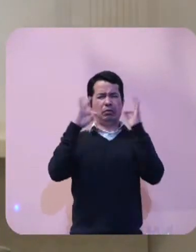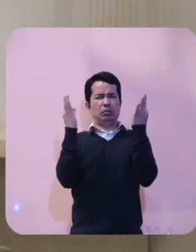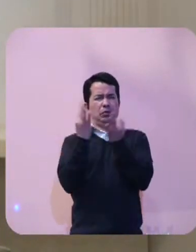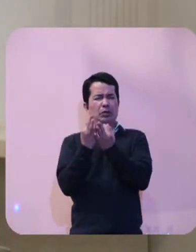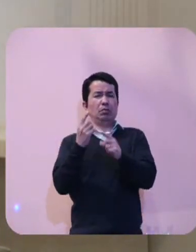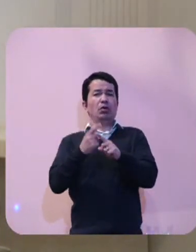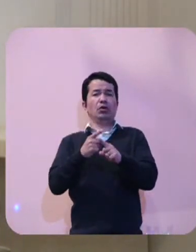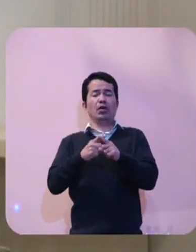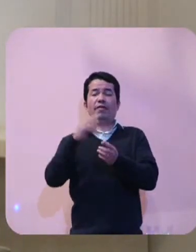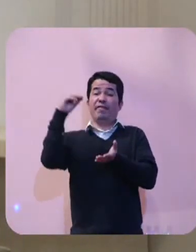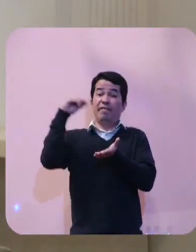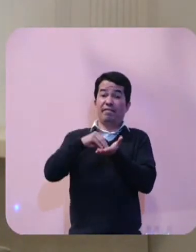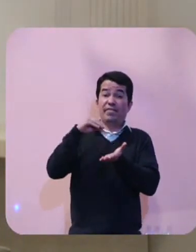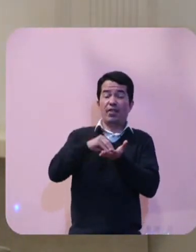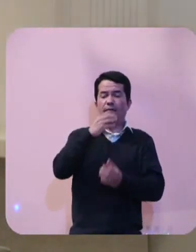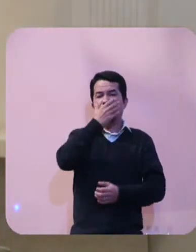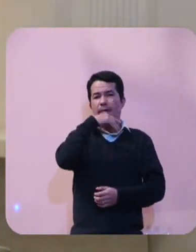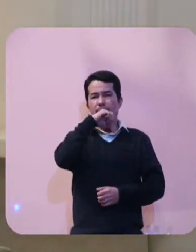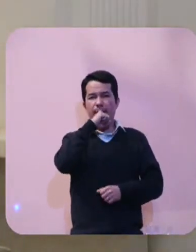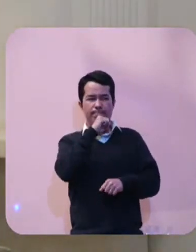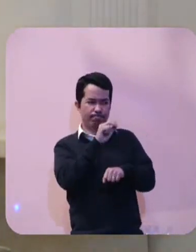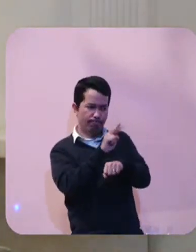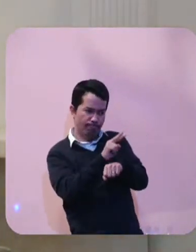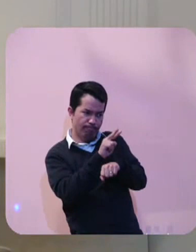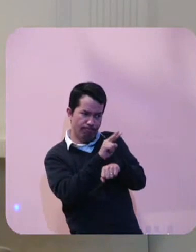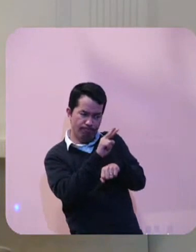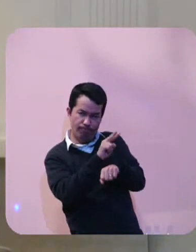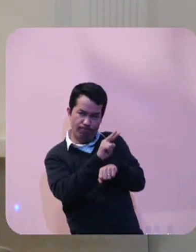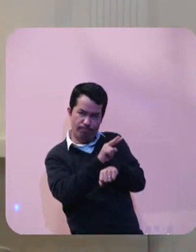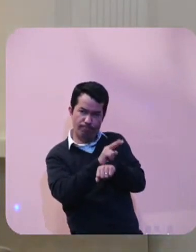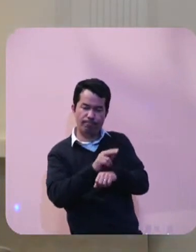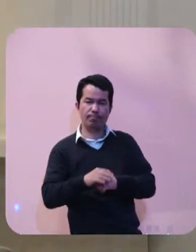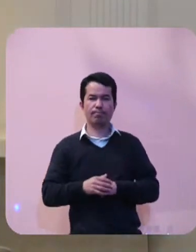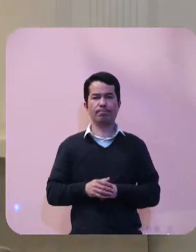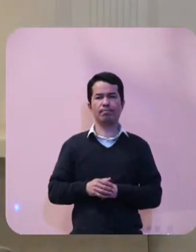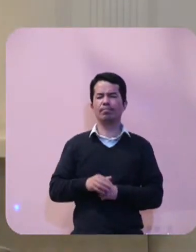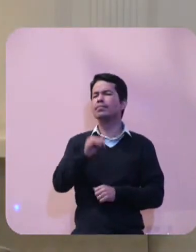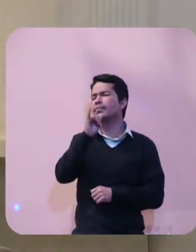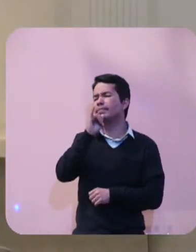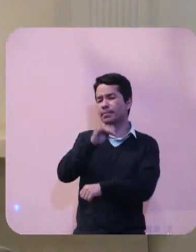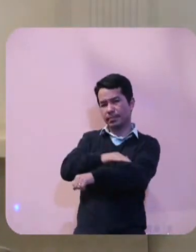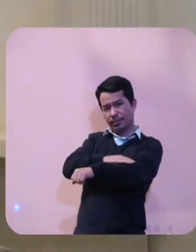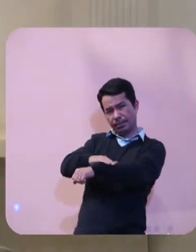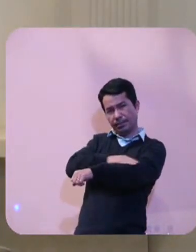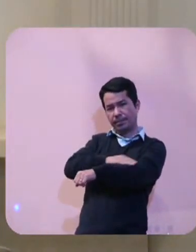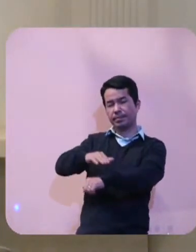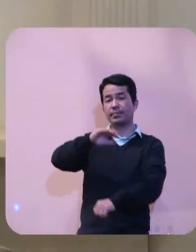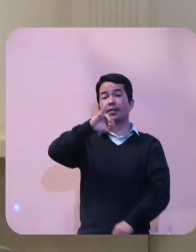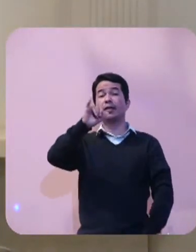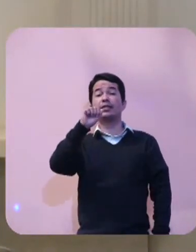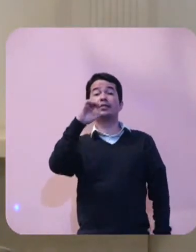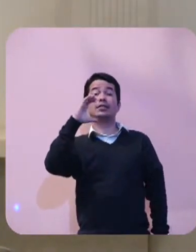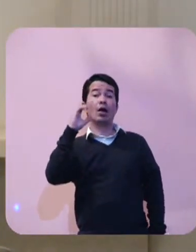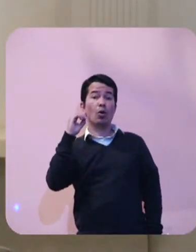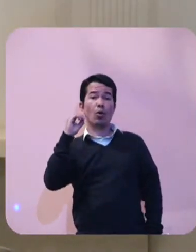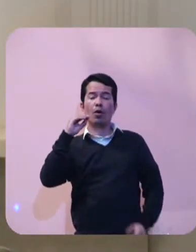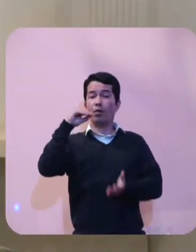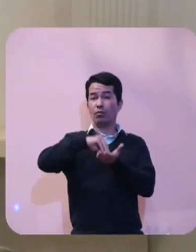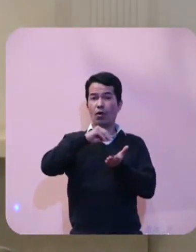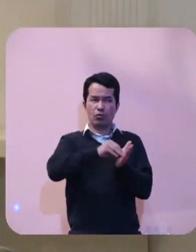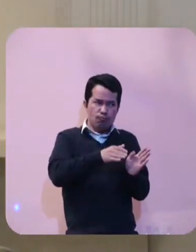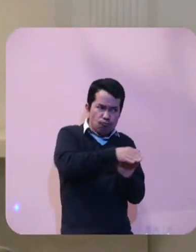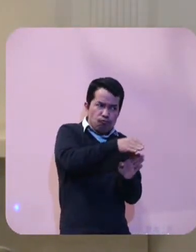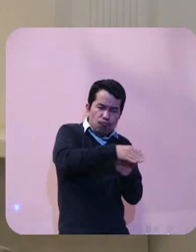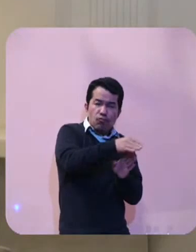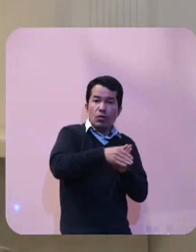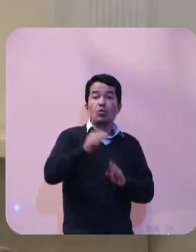de Jacó, que a gente leu, a tragédia eclodiu no meio da sua família. O ciúme dos irmãos cresceu